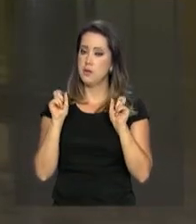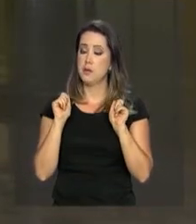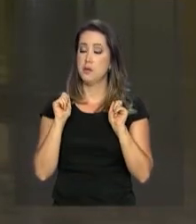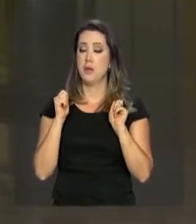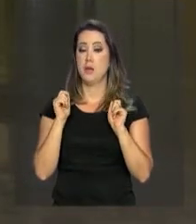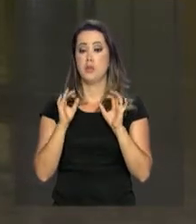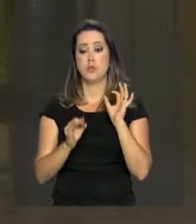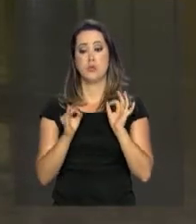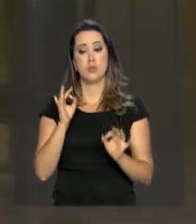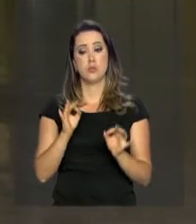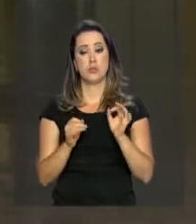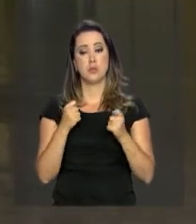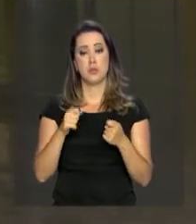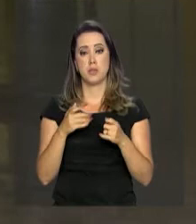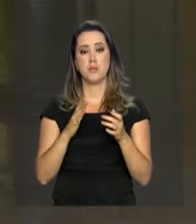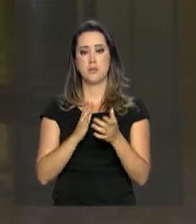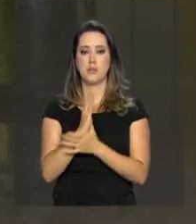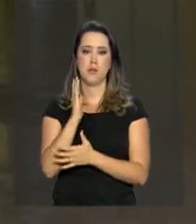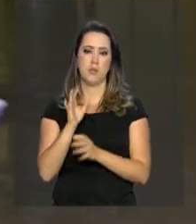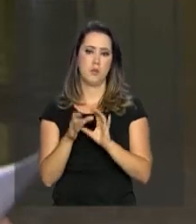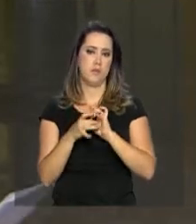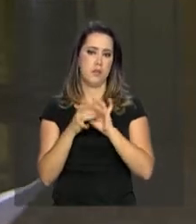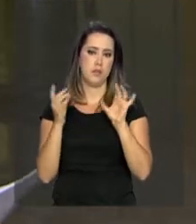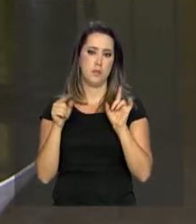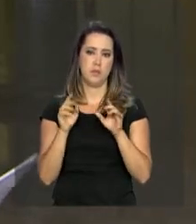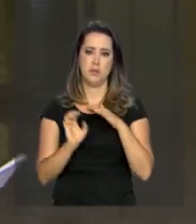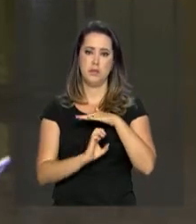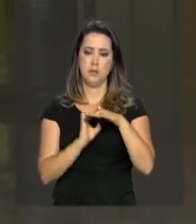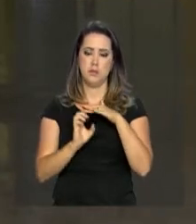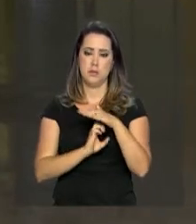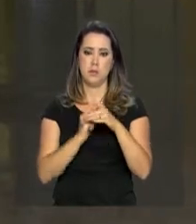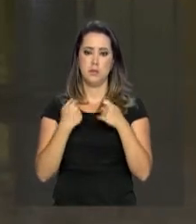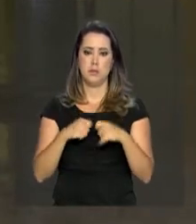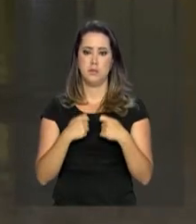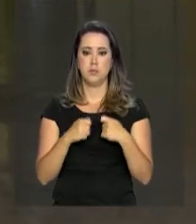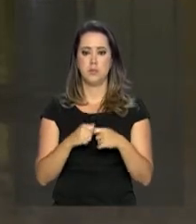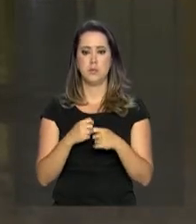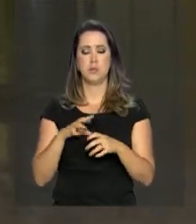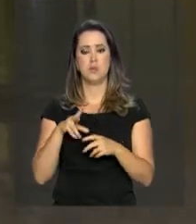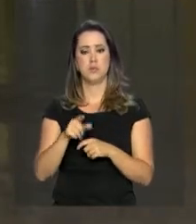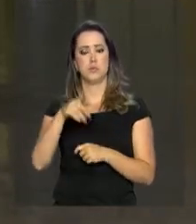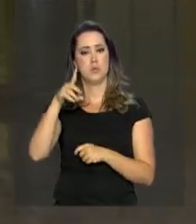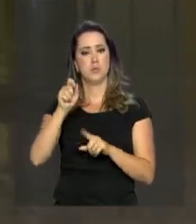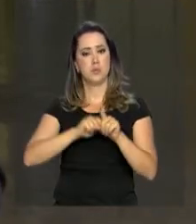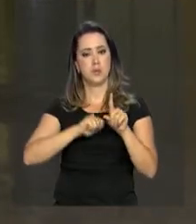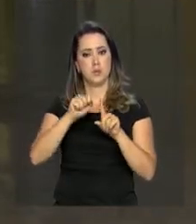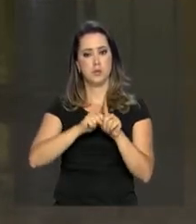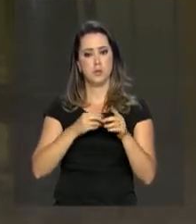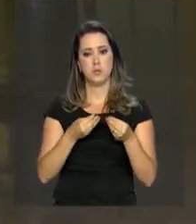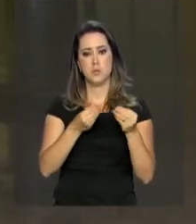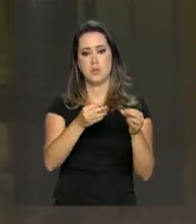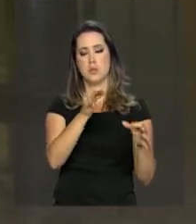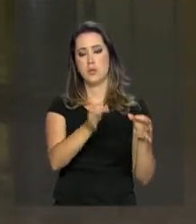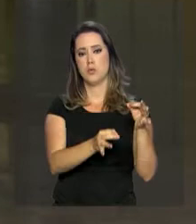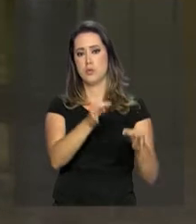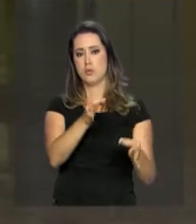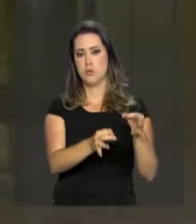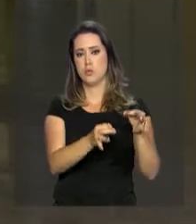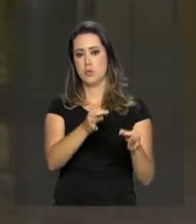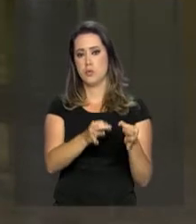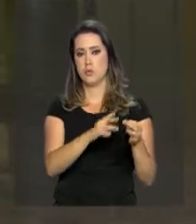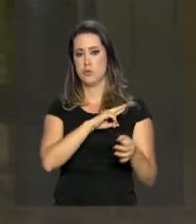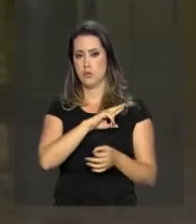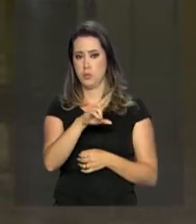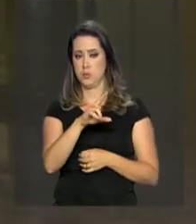justiça vai ter de dar o aval e as empresas privadas vão ter de enviar mensalmente ao juiz responsável pela condenação